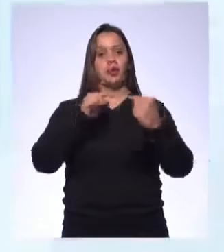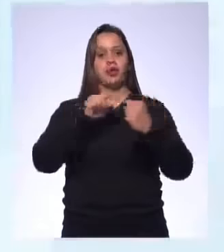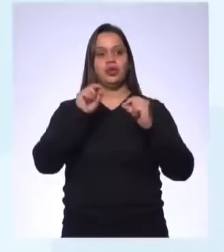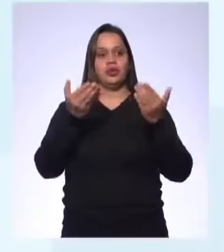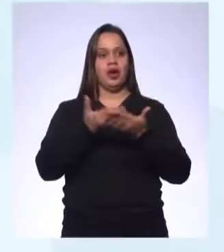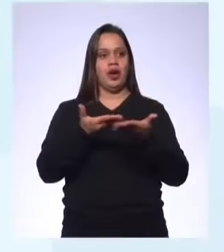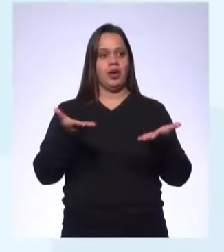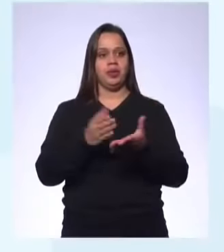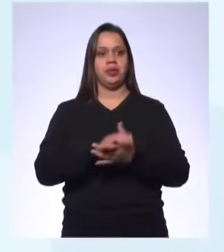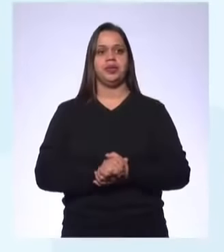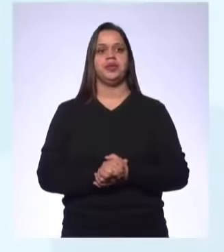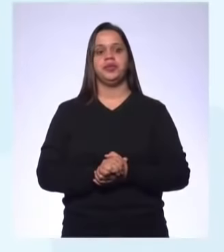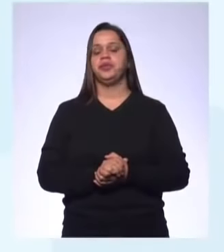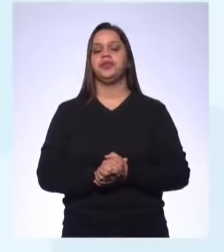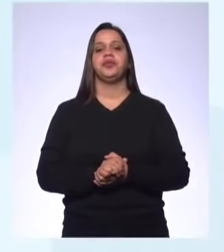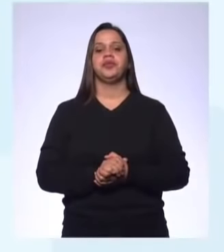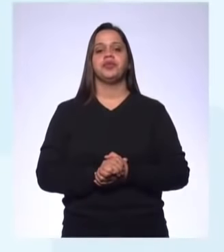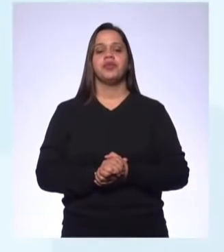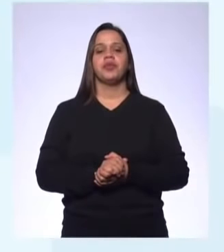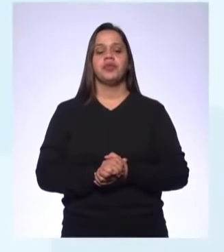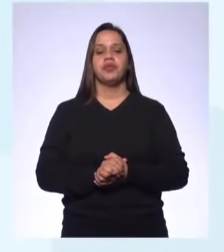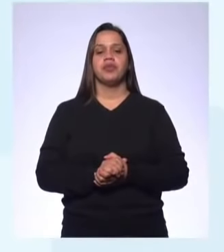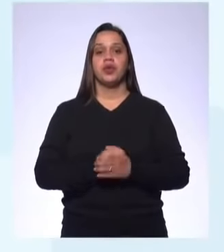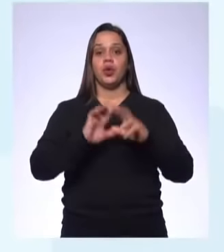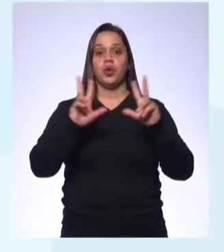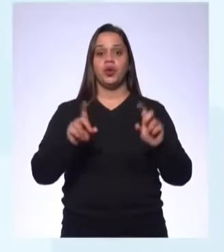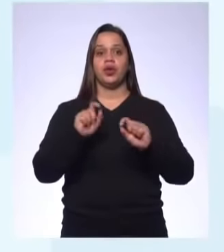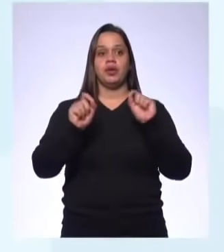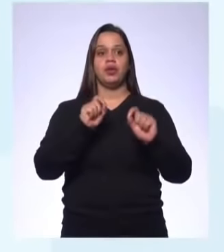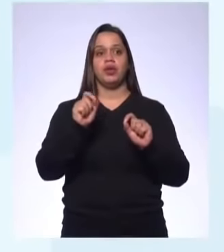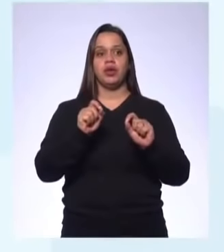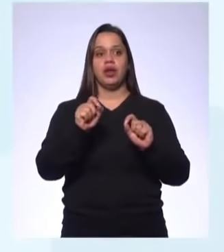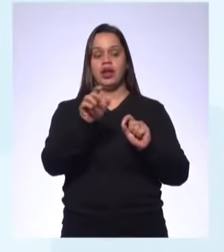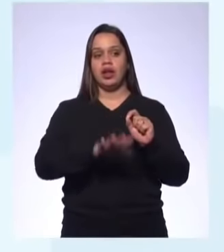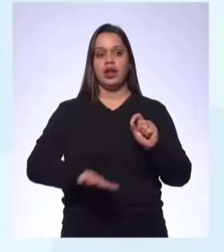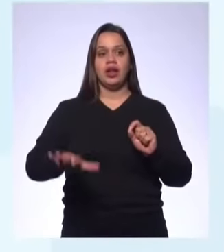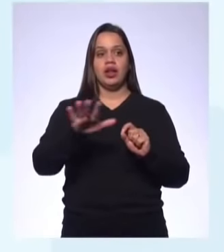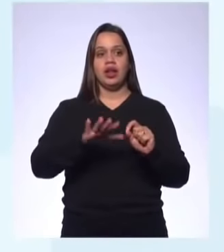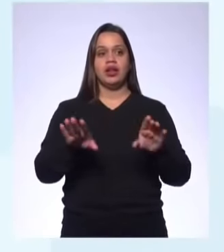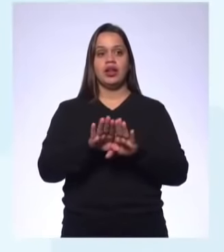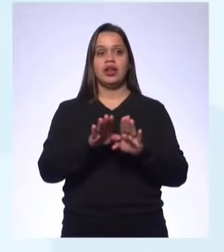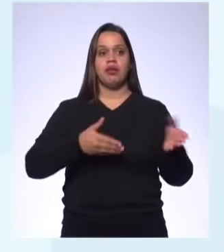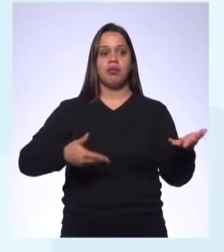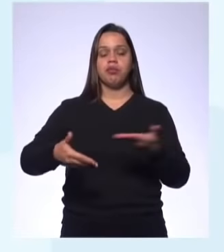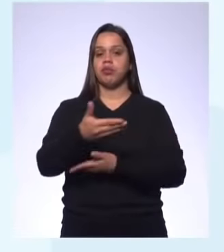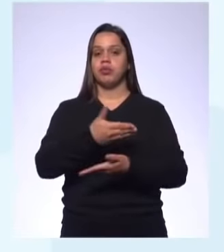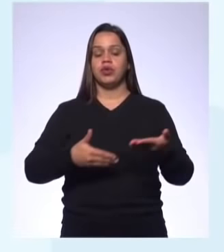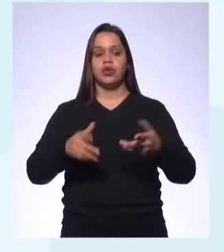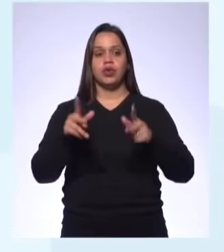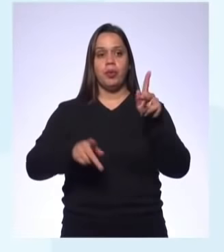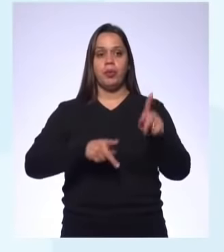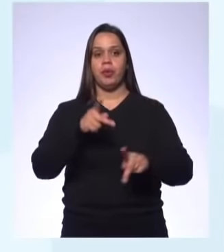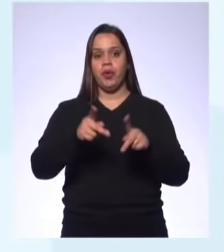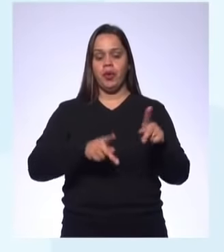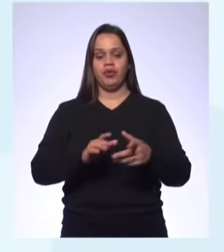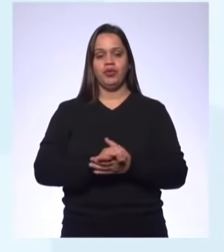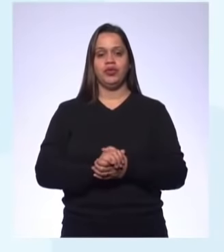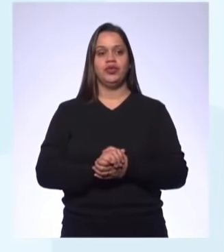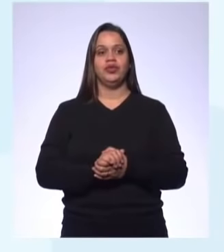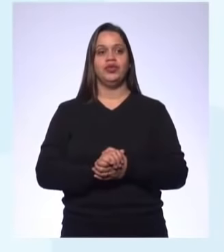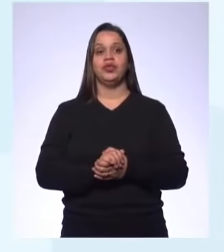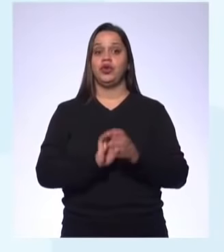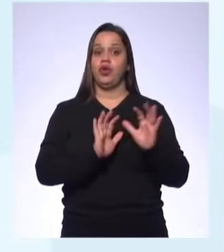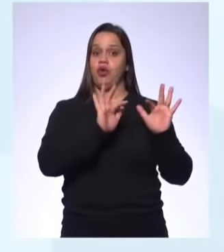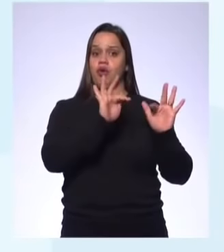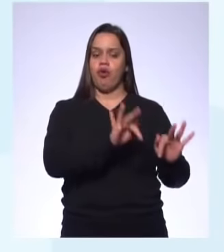aula. O tema da aula será a circulação e a interação entre os povos, do final